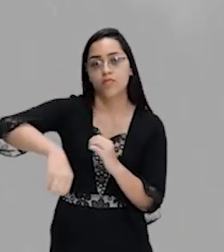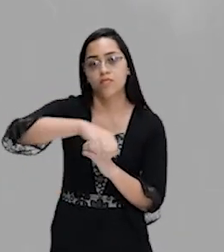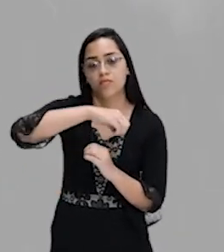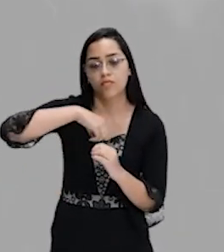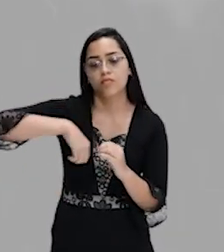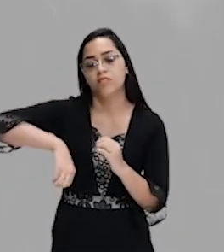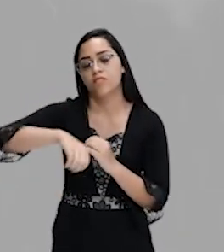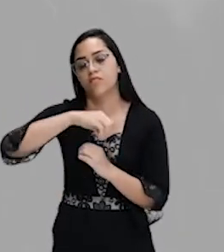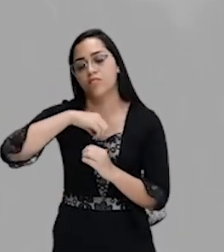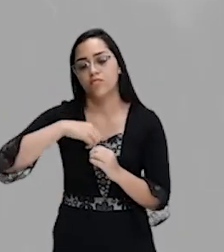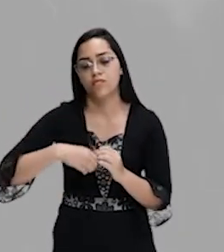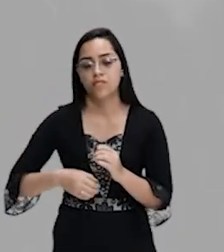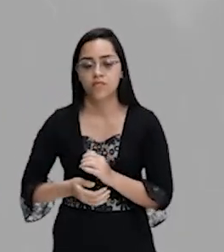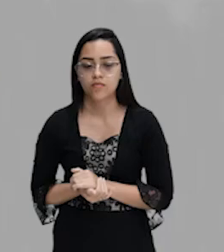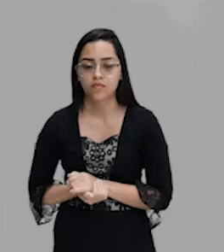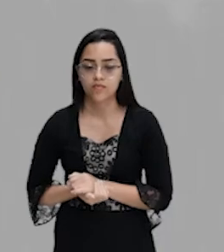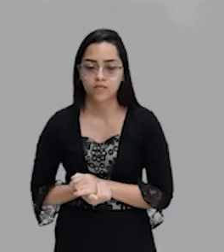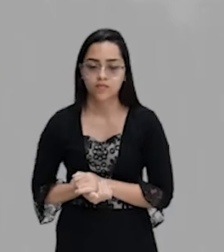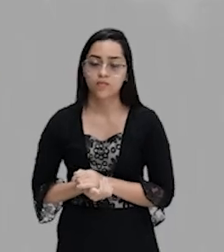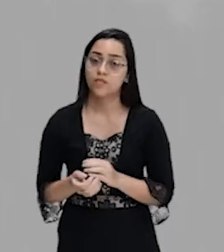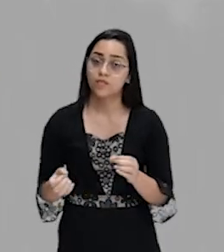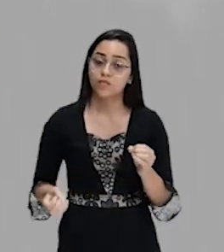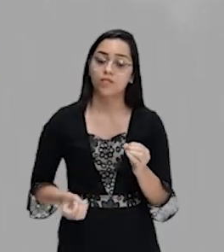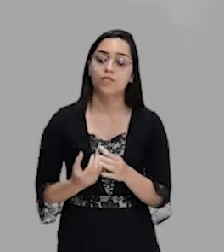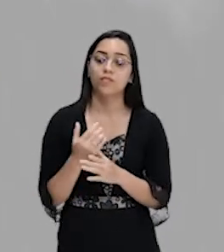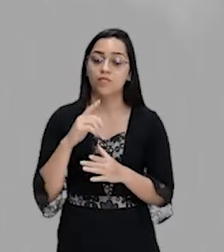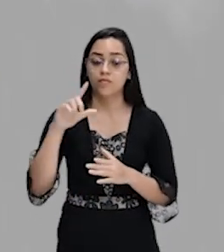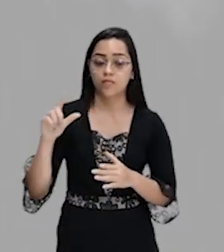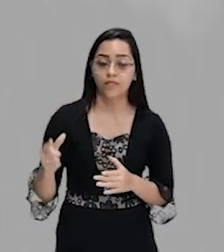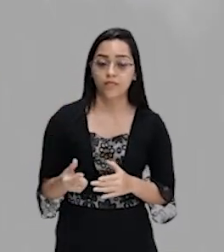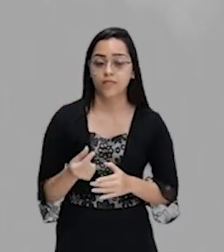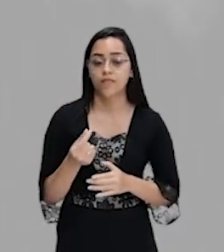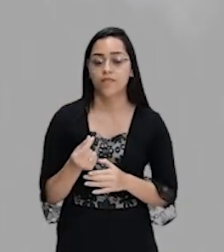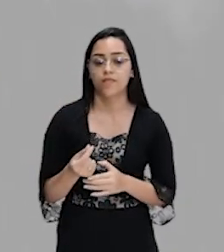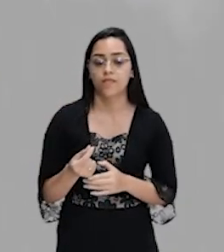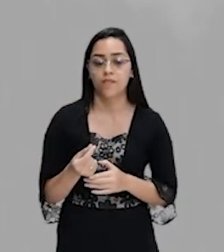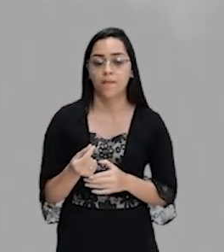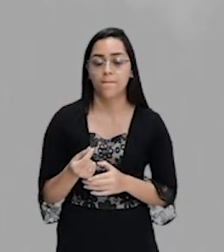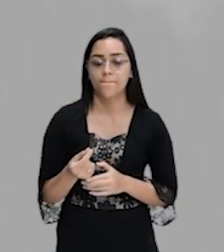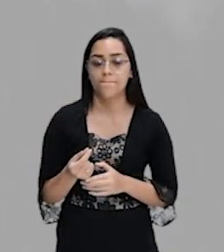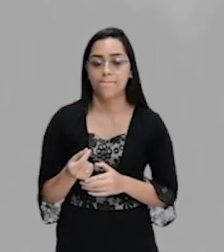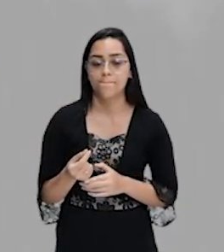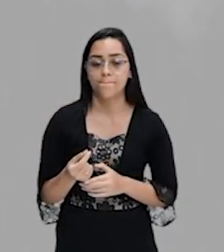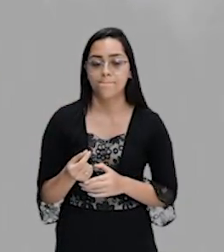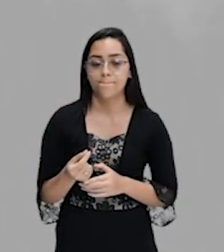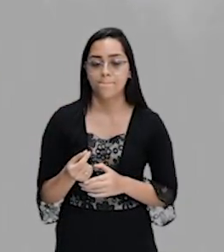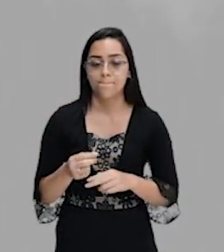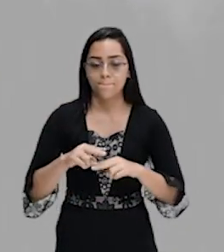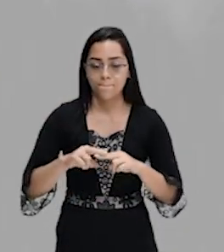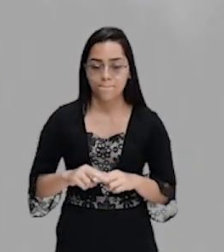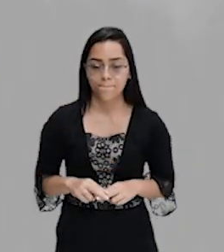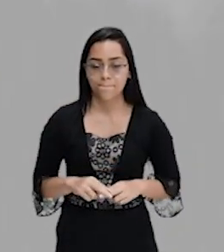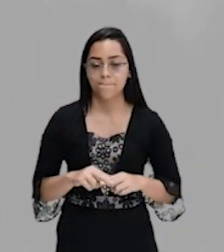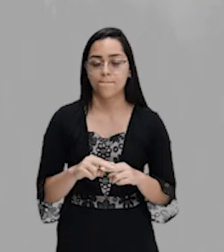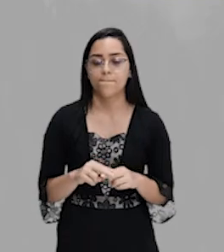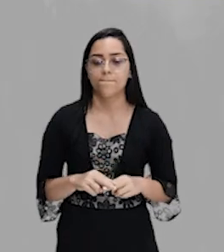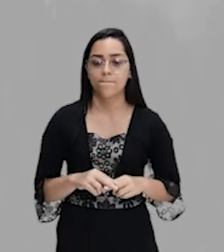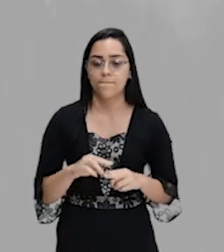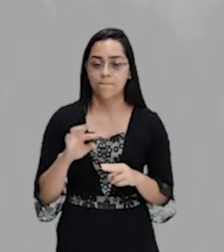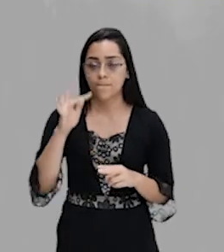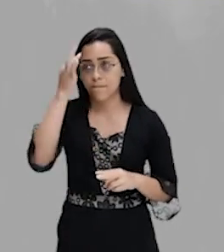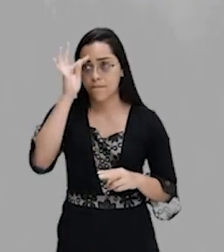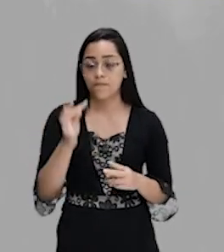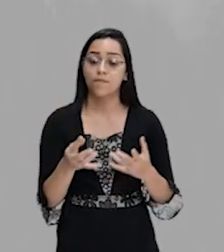se aglomerando e formaram a Lua, certo? Então, a teoria que é